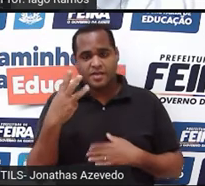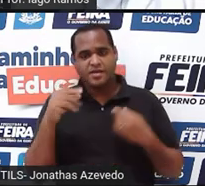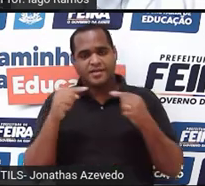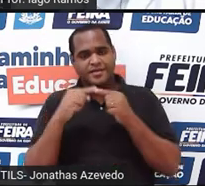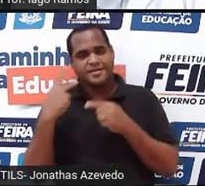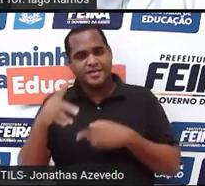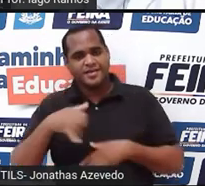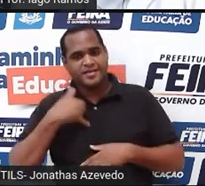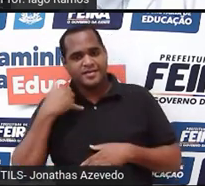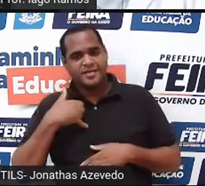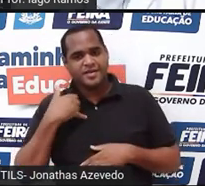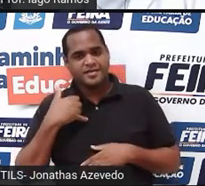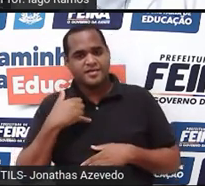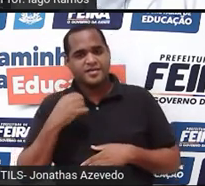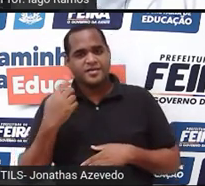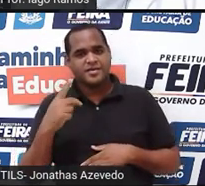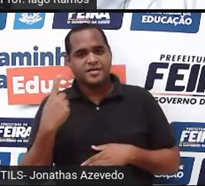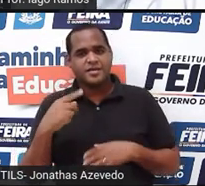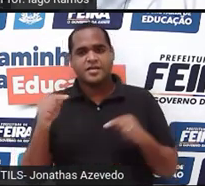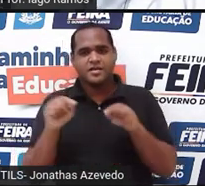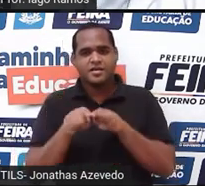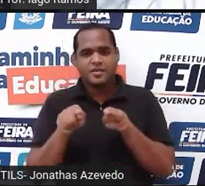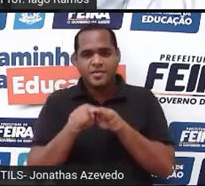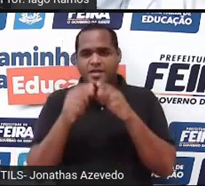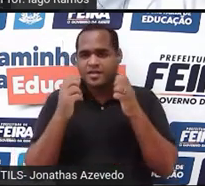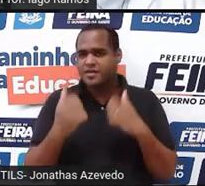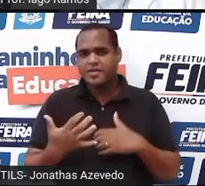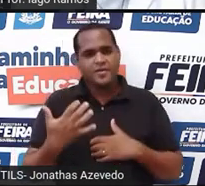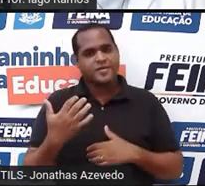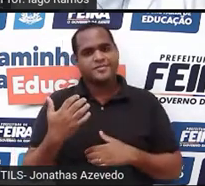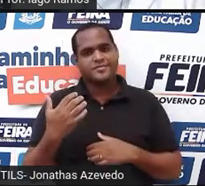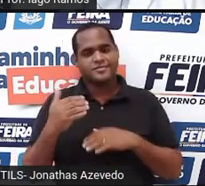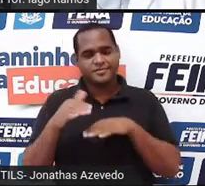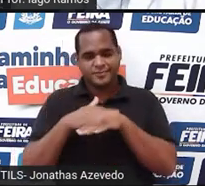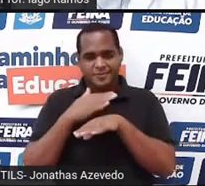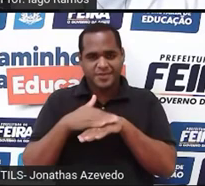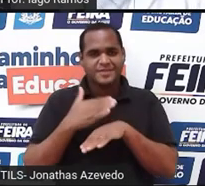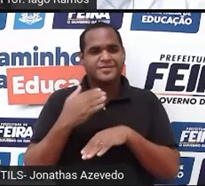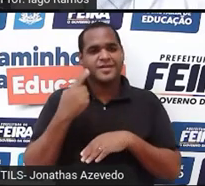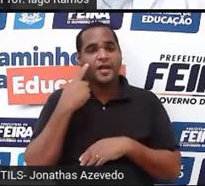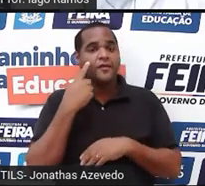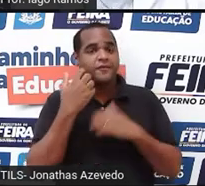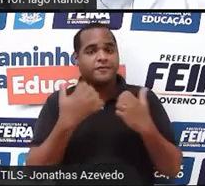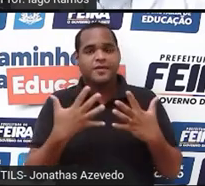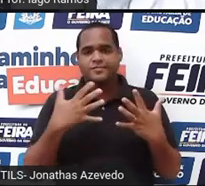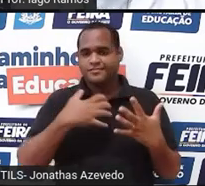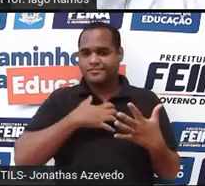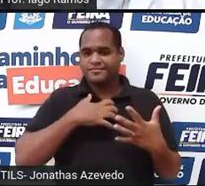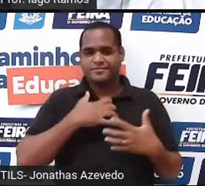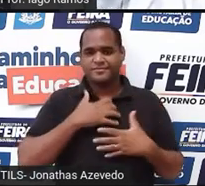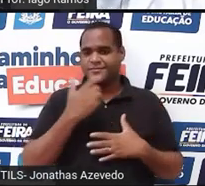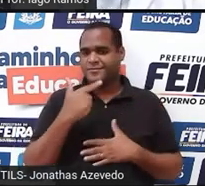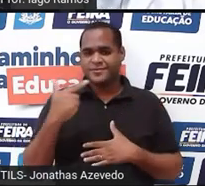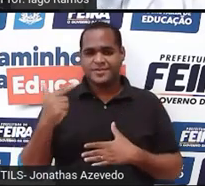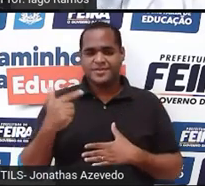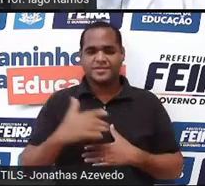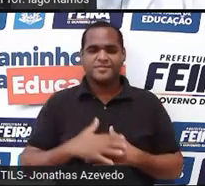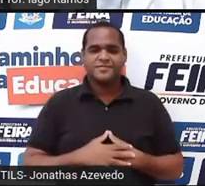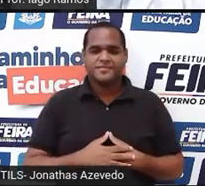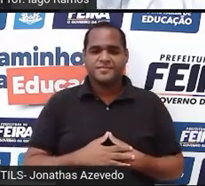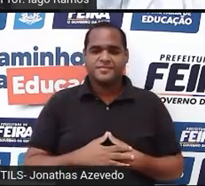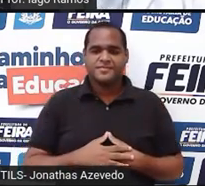idade quanto no calçado Então mas a gente já viu não faz sentido avó